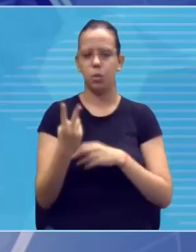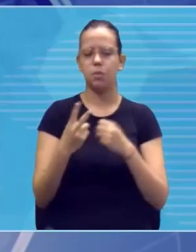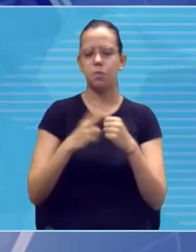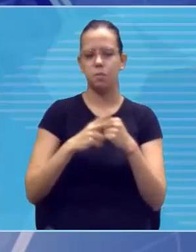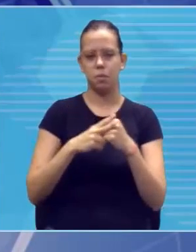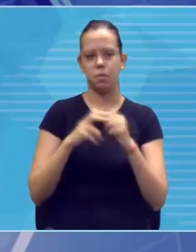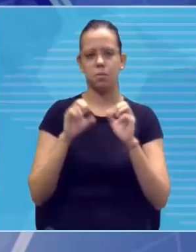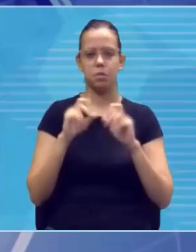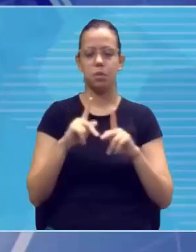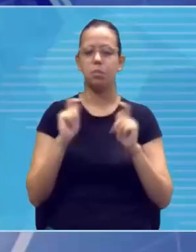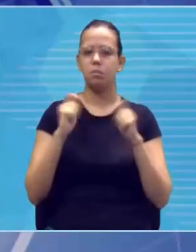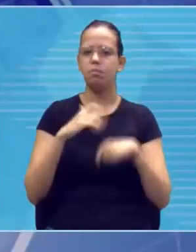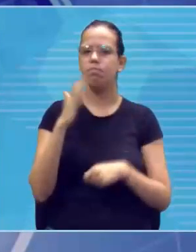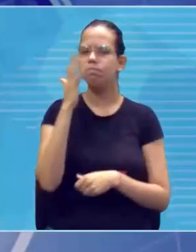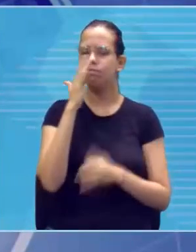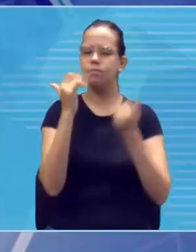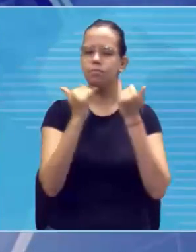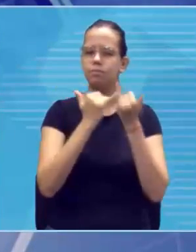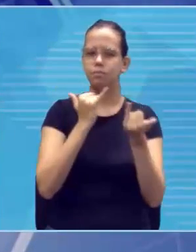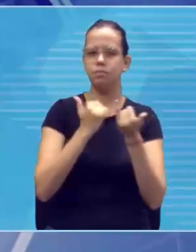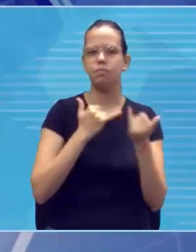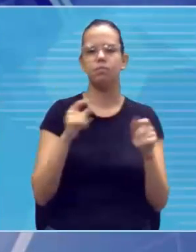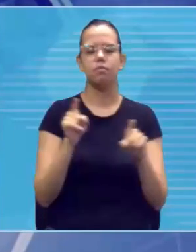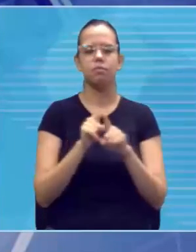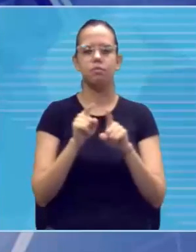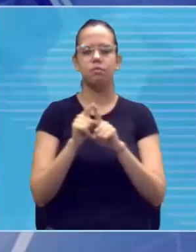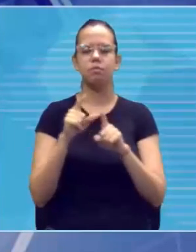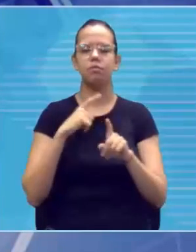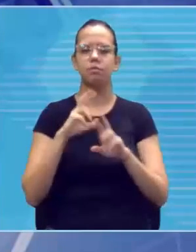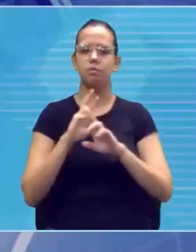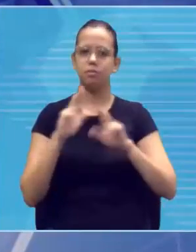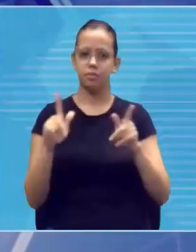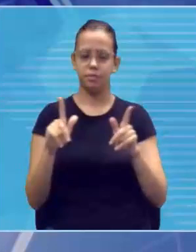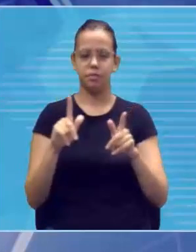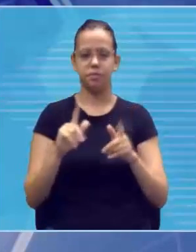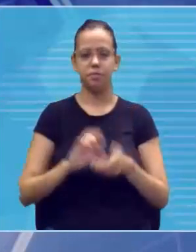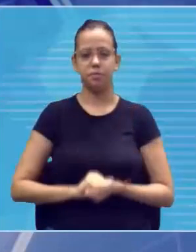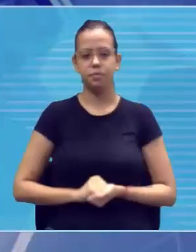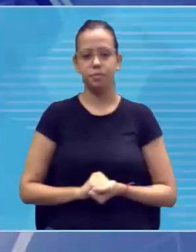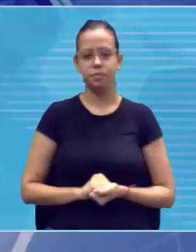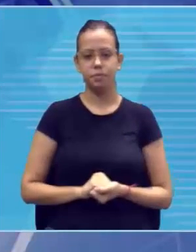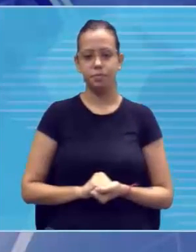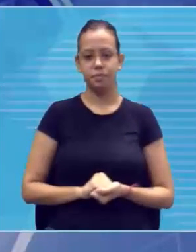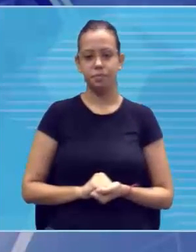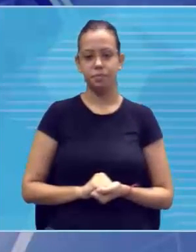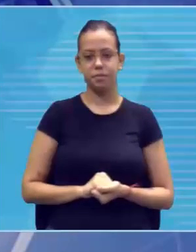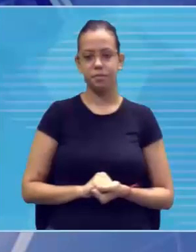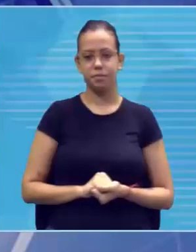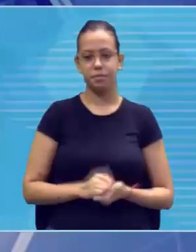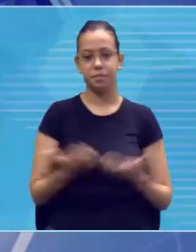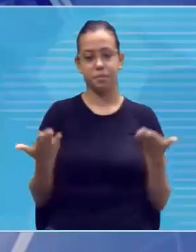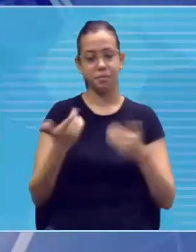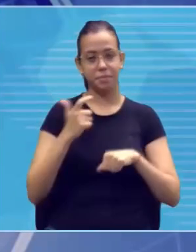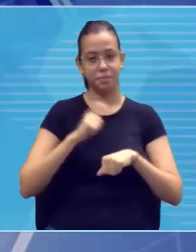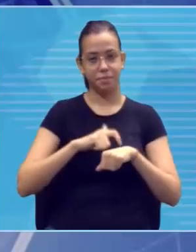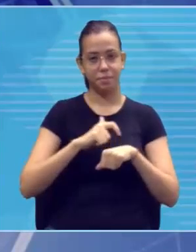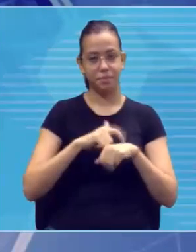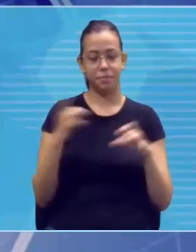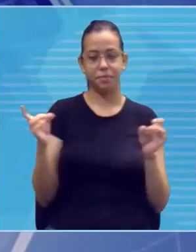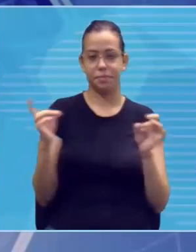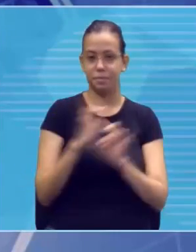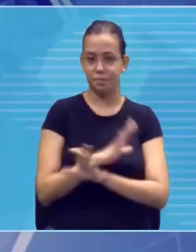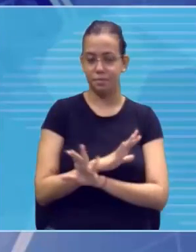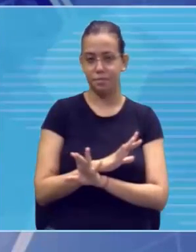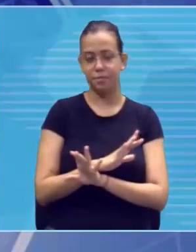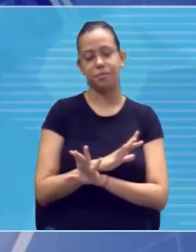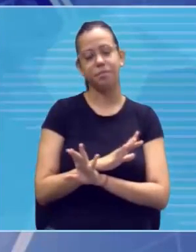tá bom é bom que a gente observa as semelhanças e as diferenças e aí é isso galerinha por hoje nosso tempo vai se esgotando